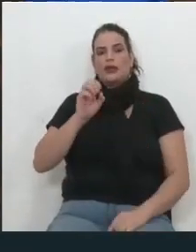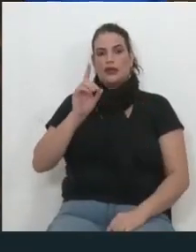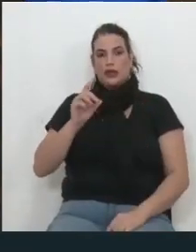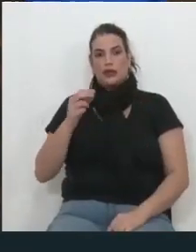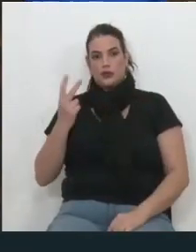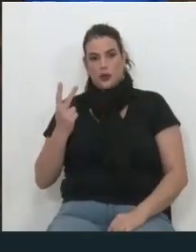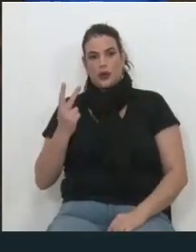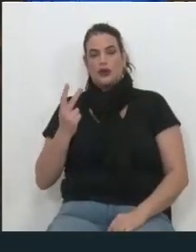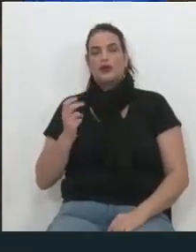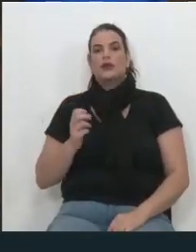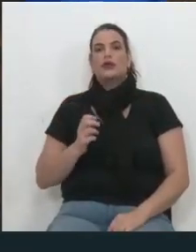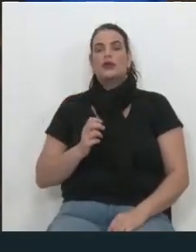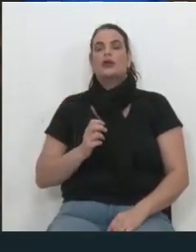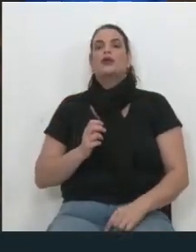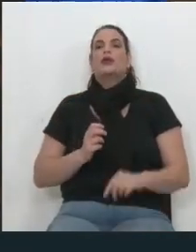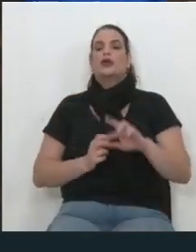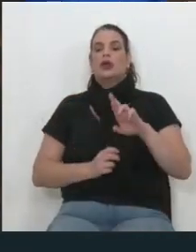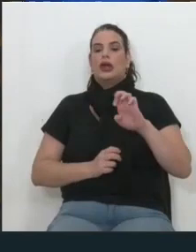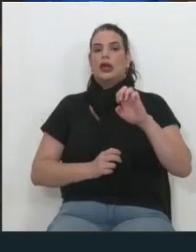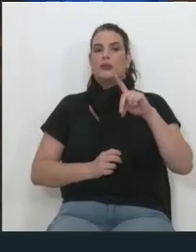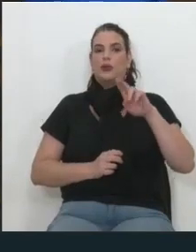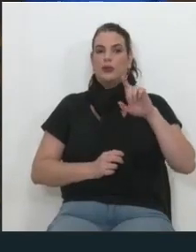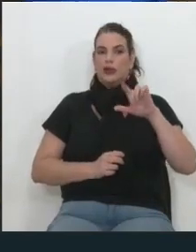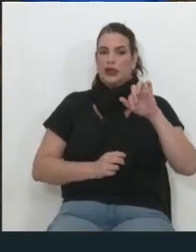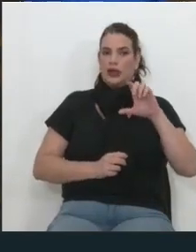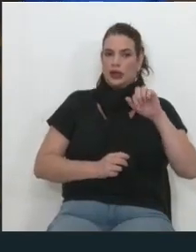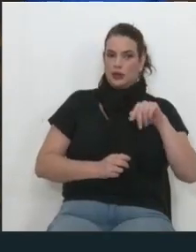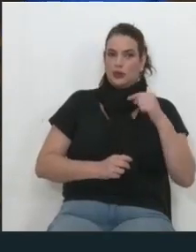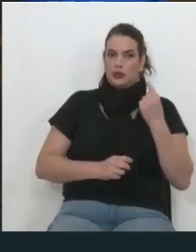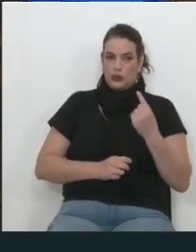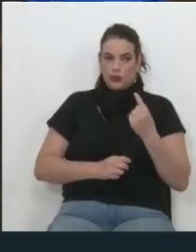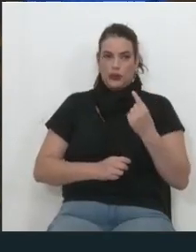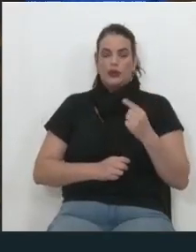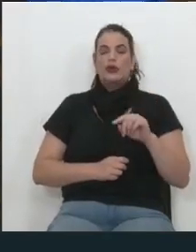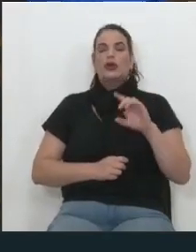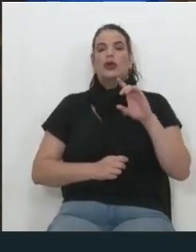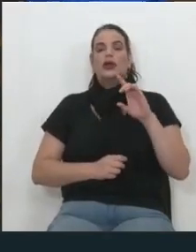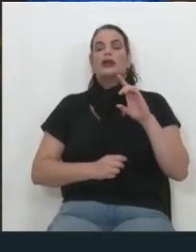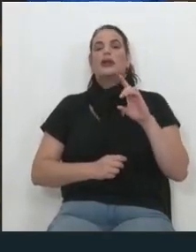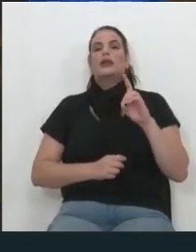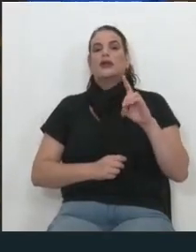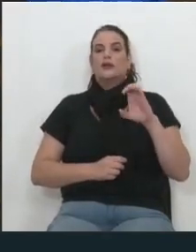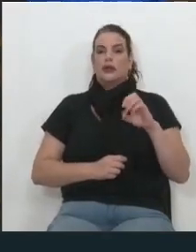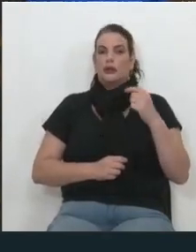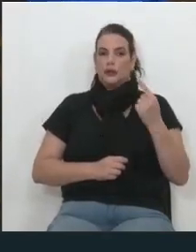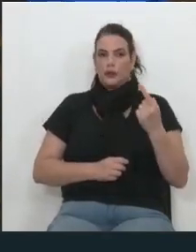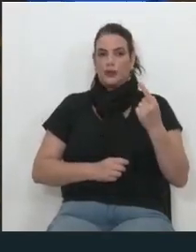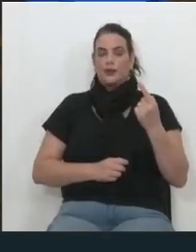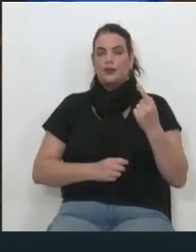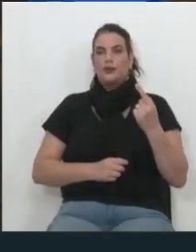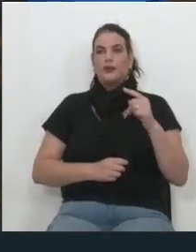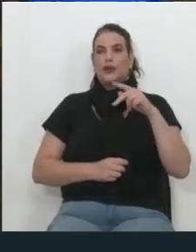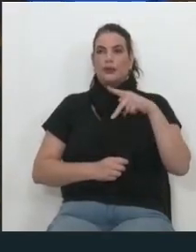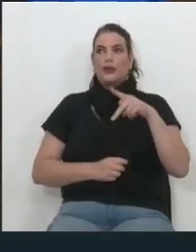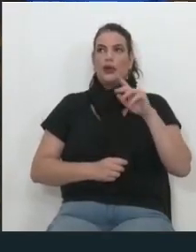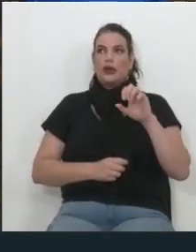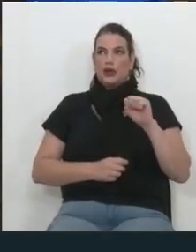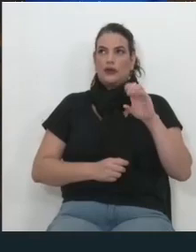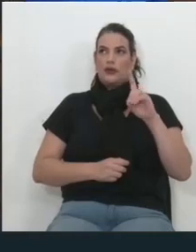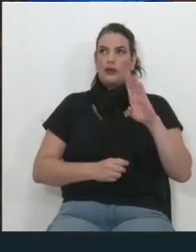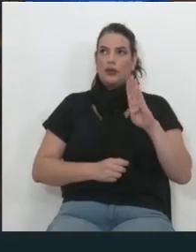2, Republicano 1, DC 1, PSDB